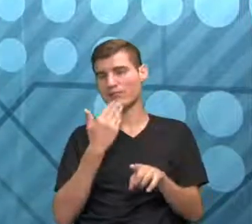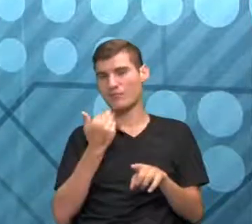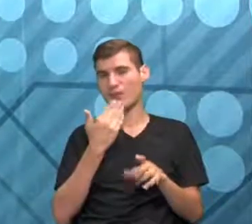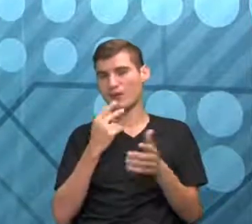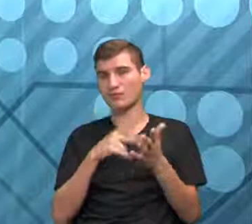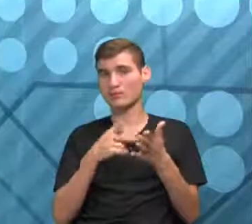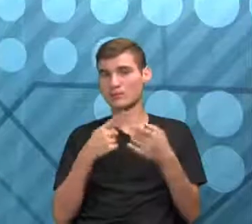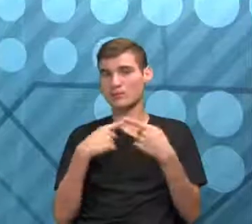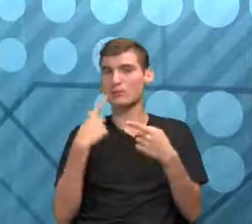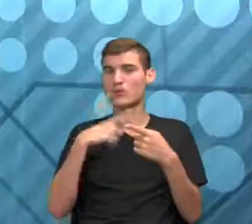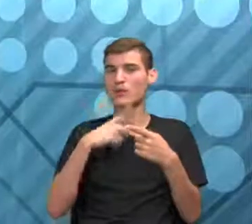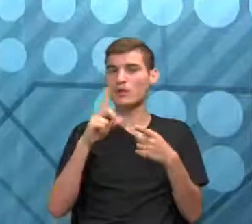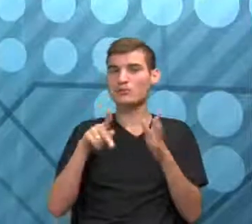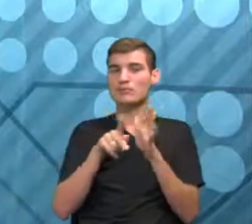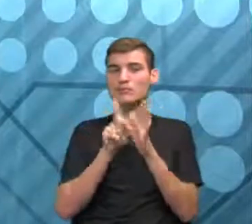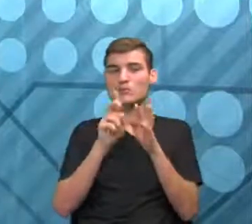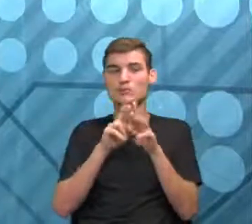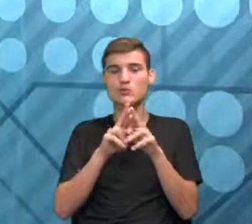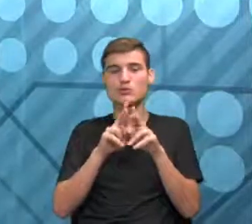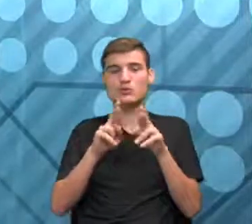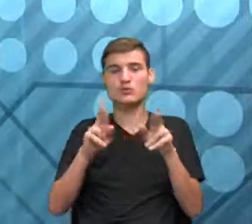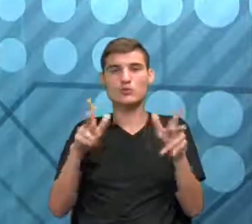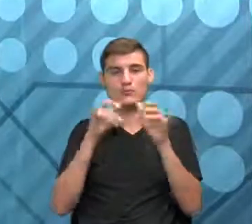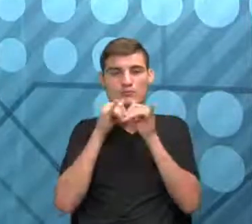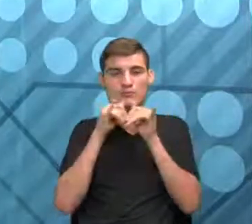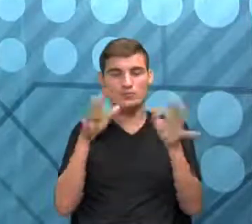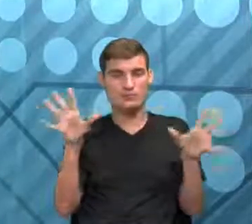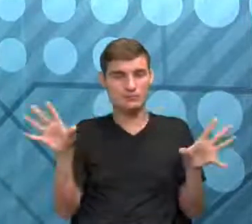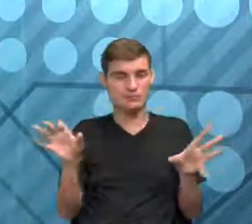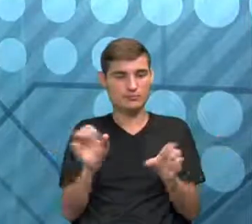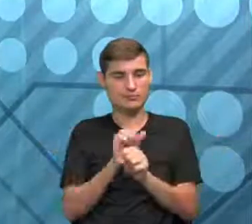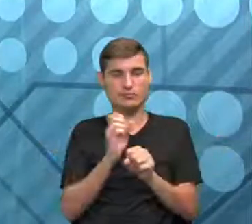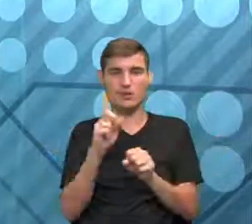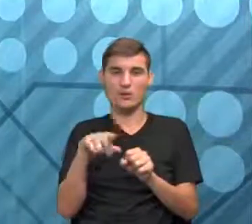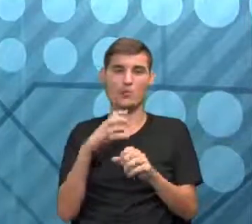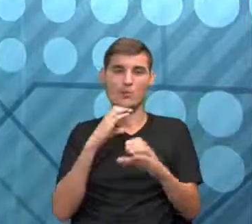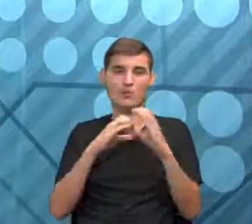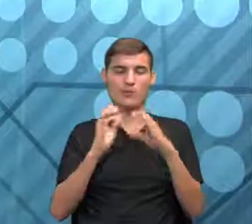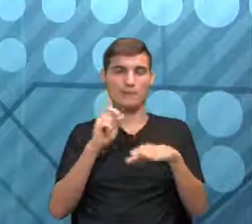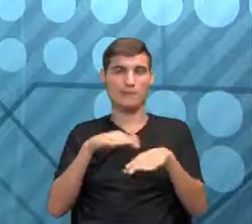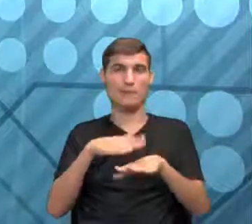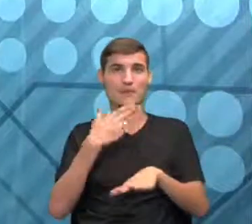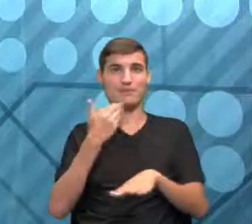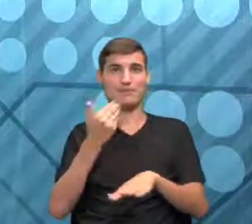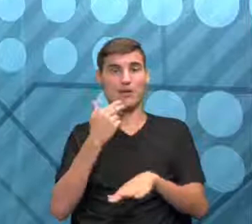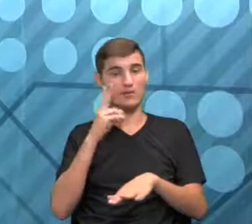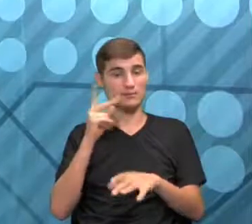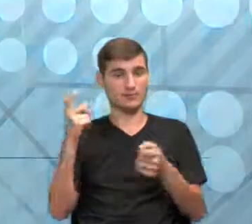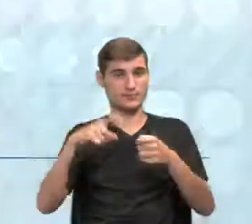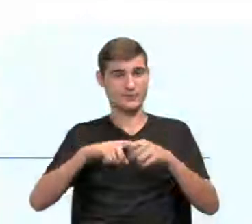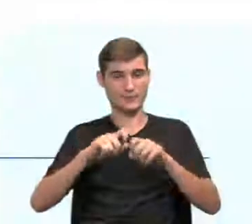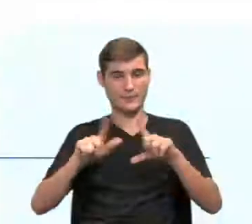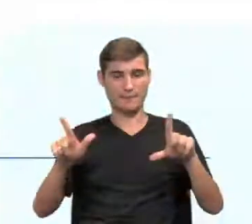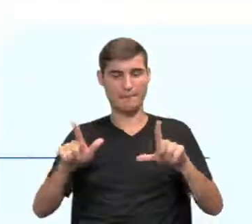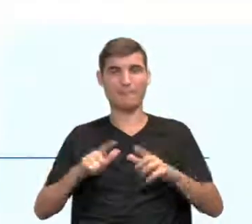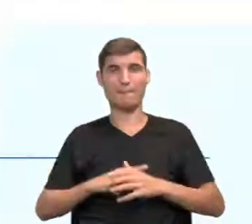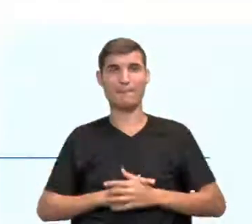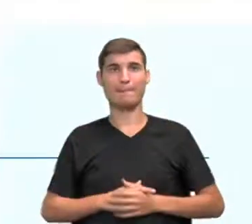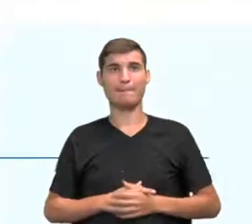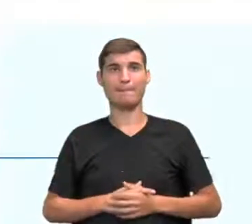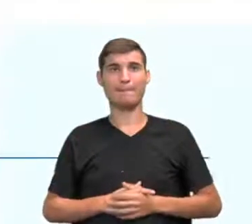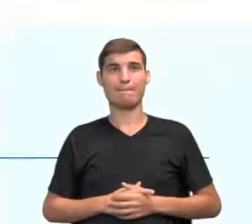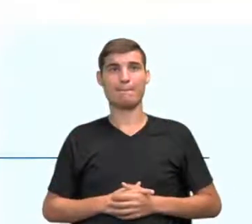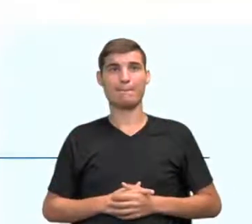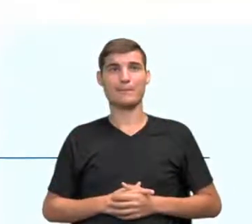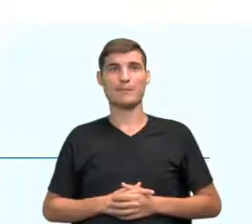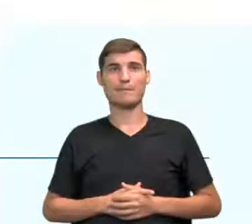fácil, porque a gente tem um diferente tipo de transmissão, diferente tipo de comunicação. É tudo muito mais fácil. Voltando aqui para o slide, então,